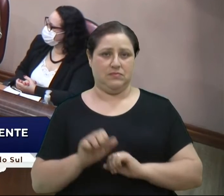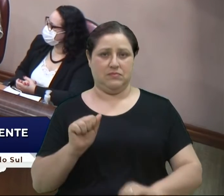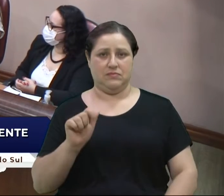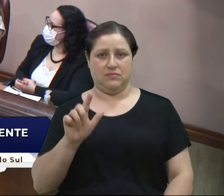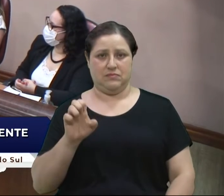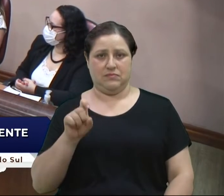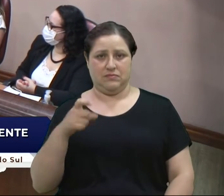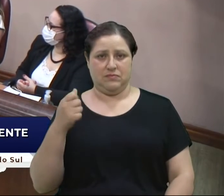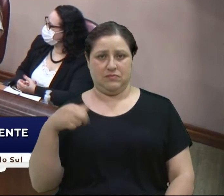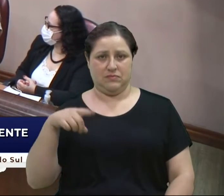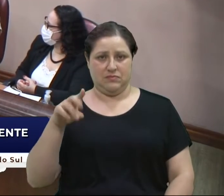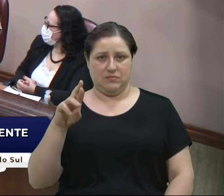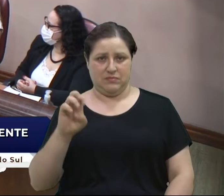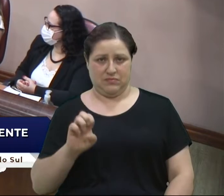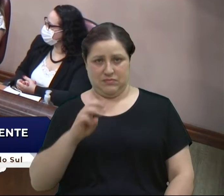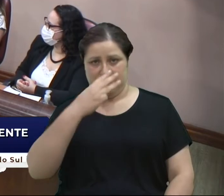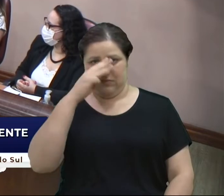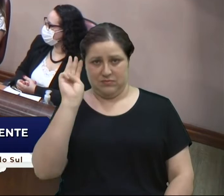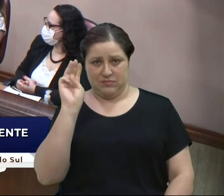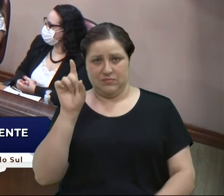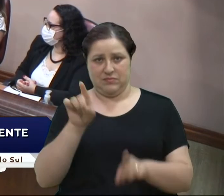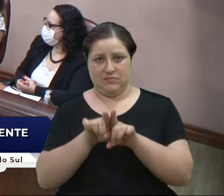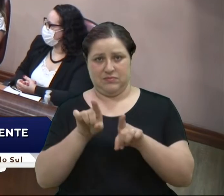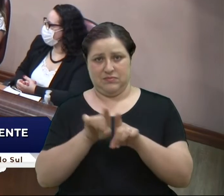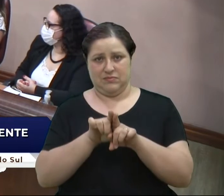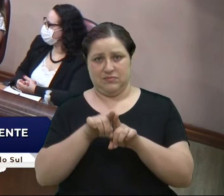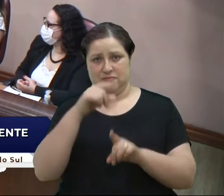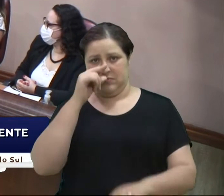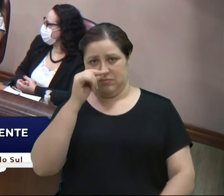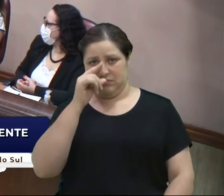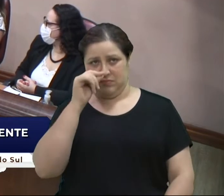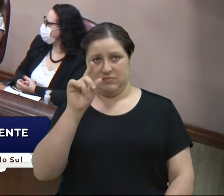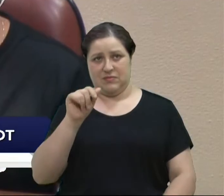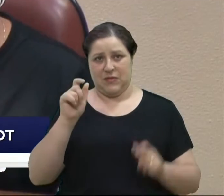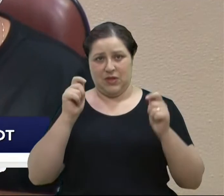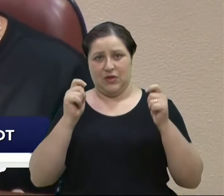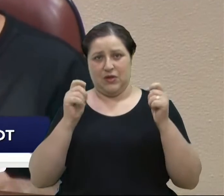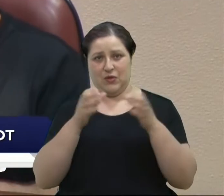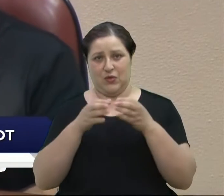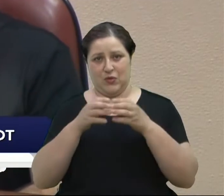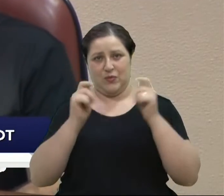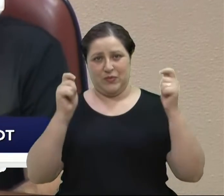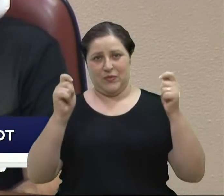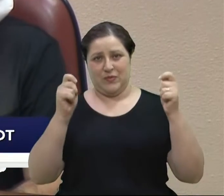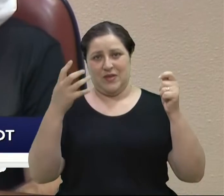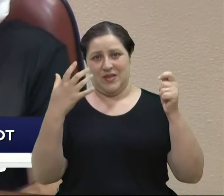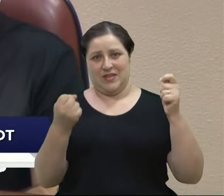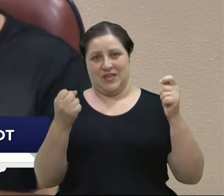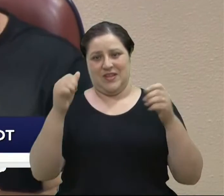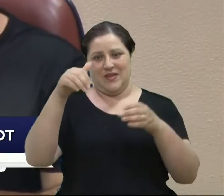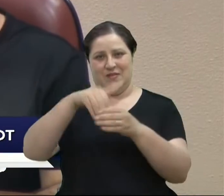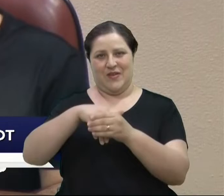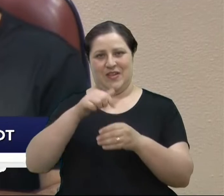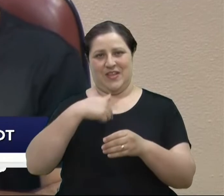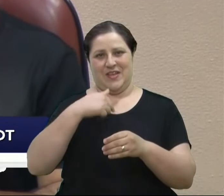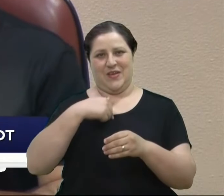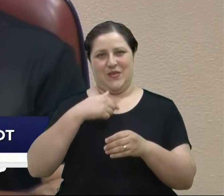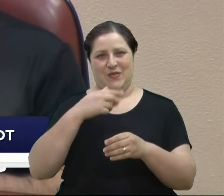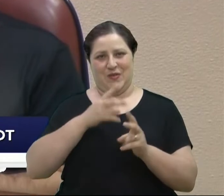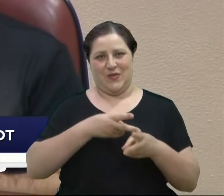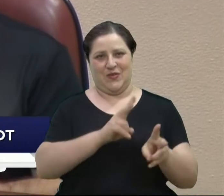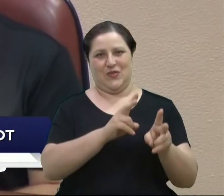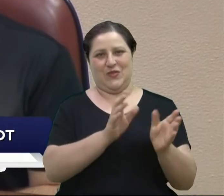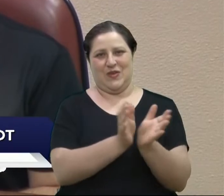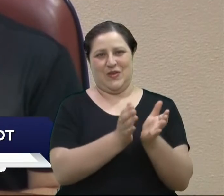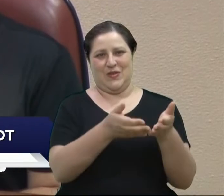vereador Valim, o Fantinel, que são meus cabos eleitorais para continuar na Comissão de Saúde. Obrigado. Não,